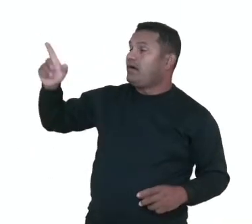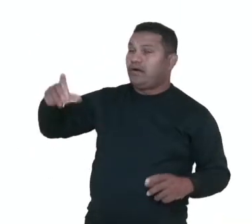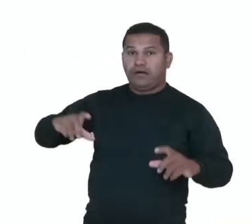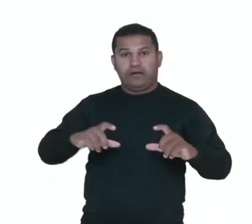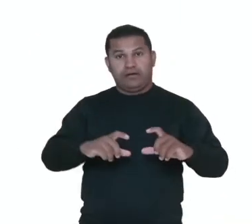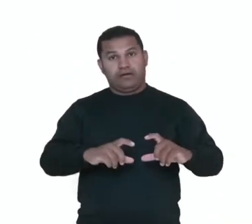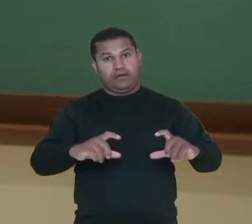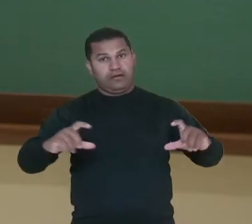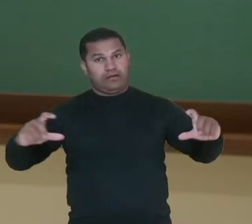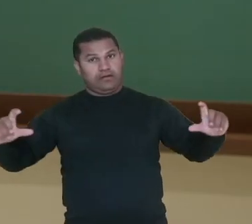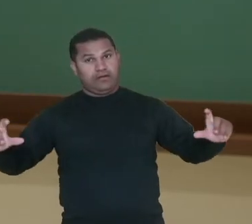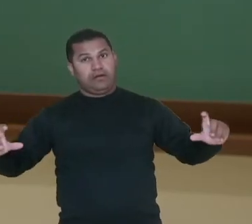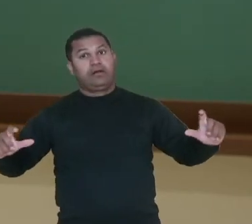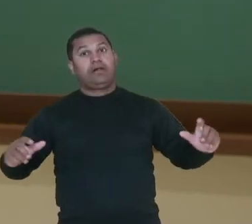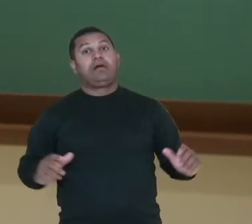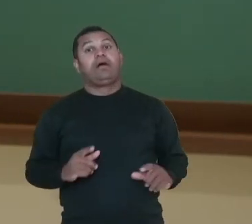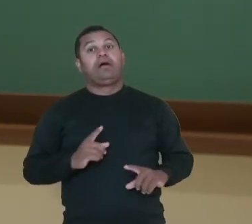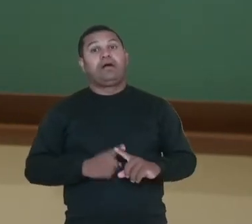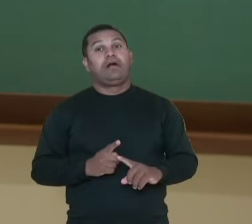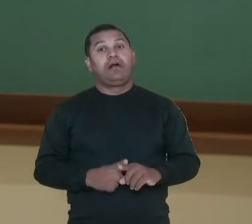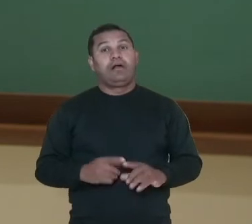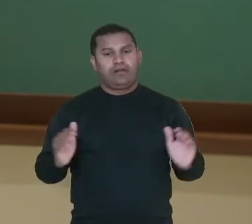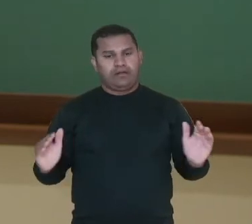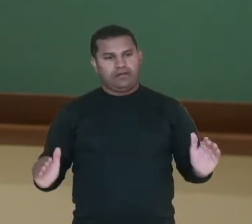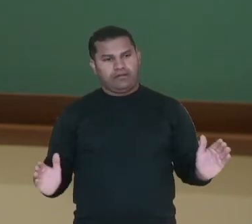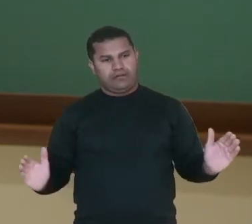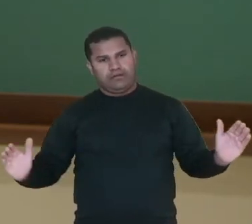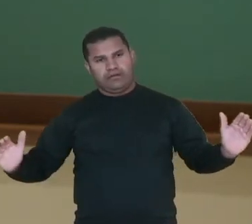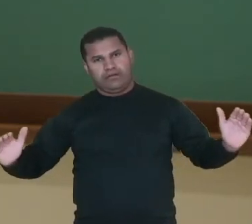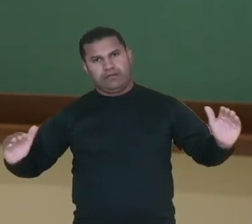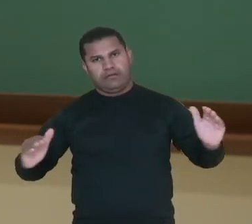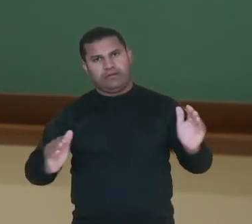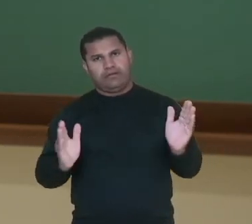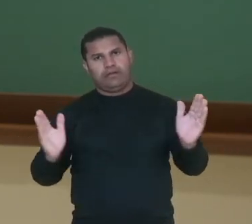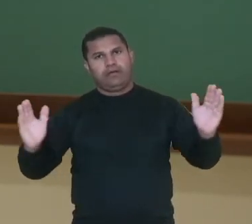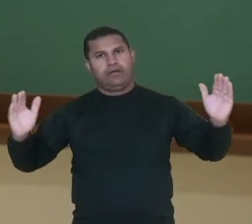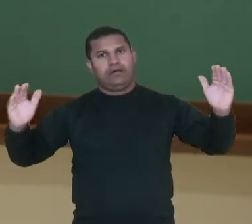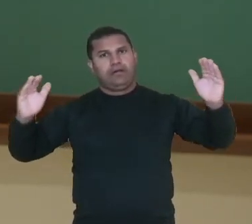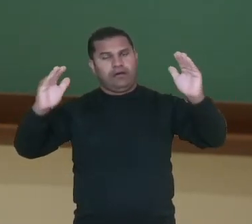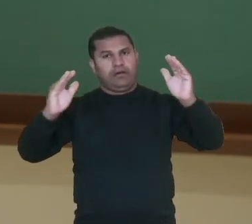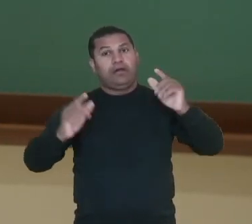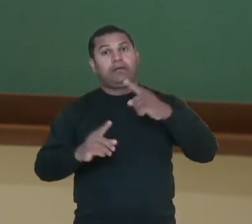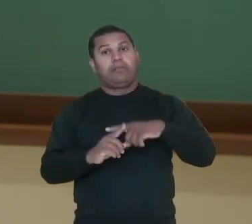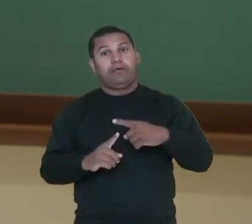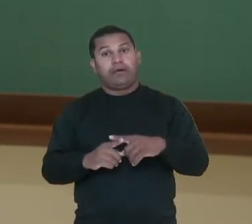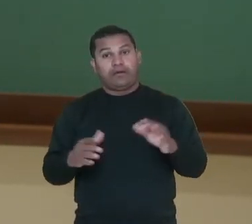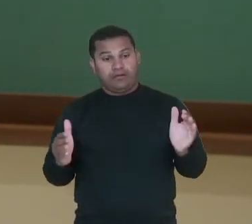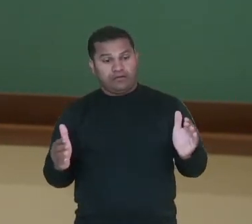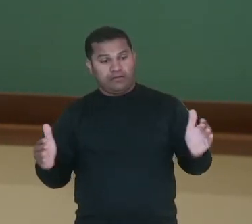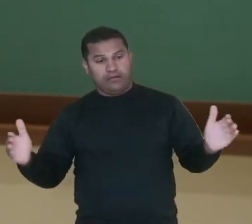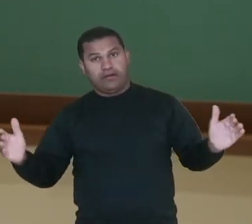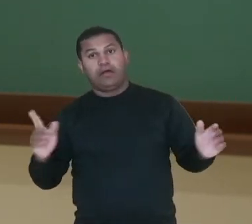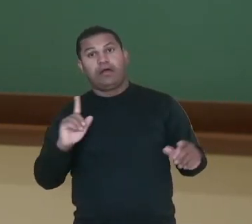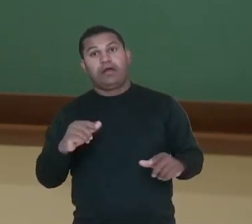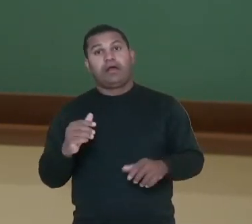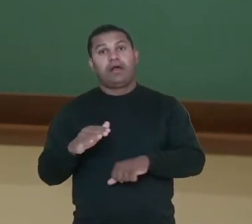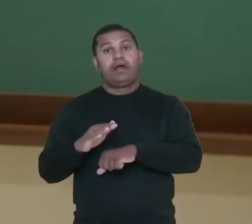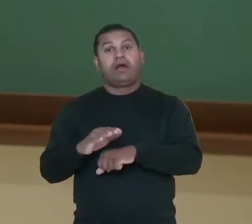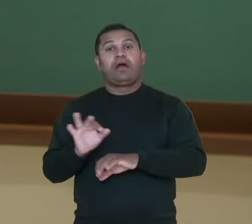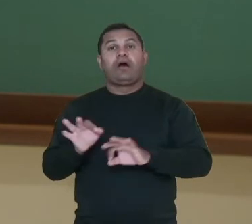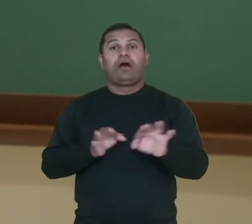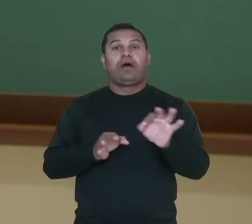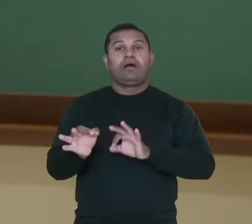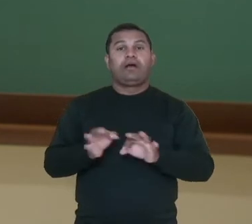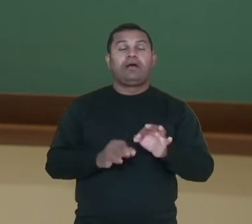desenvolvida. São incentivos do governo para que se renove a população desse país. Pode ser por meio de